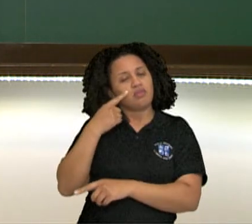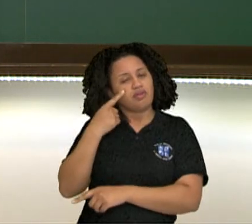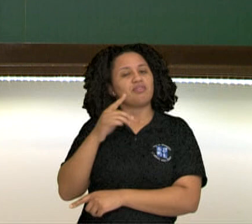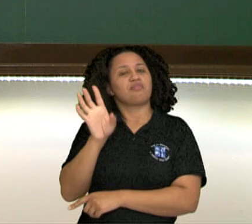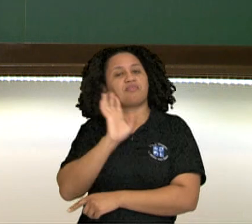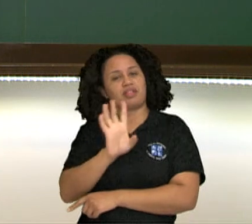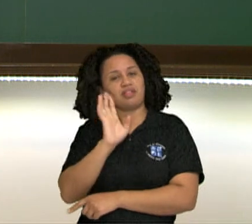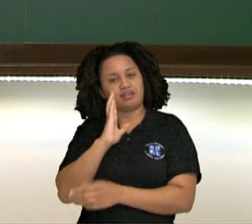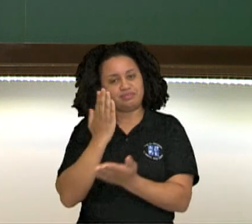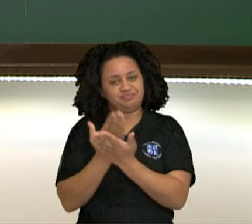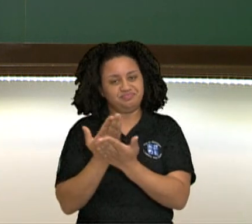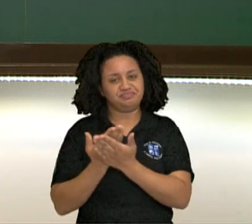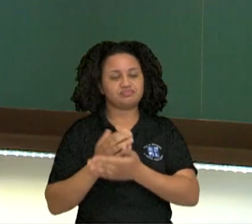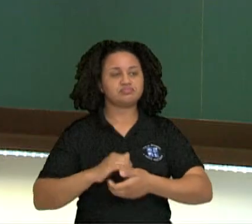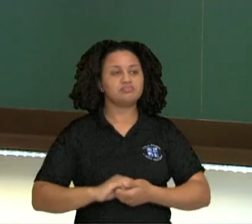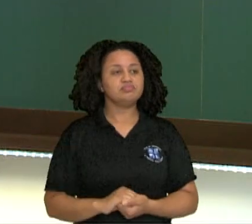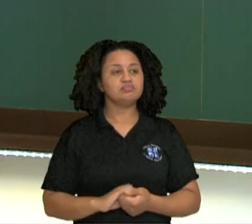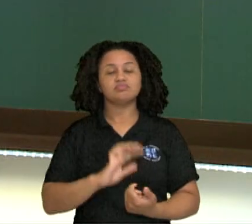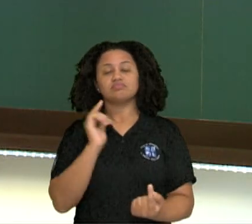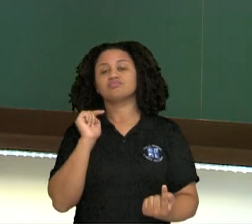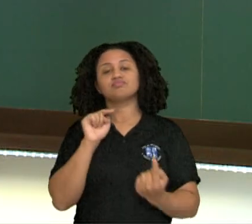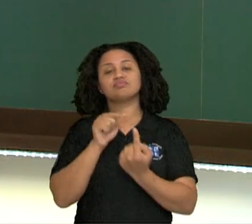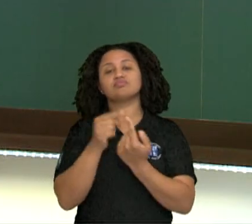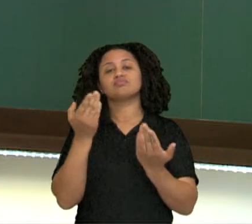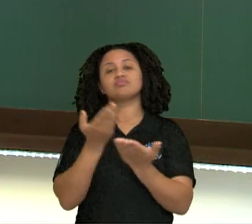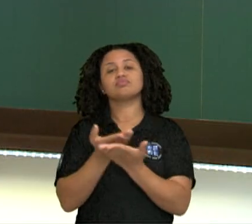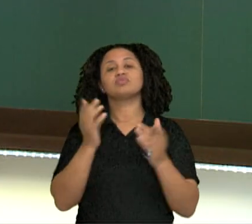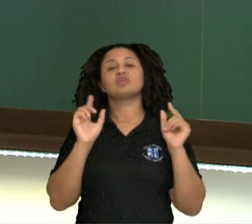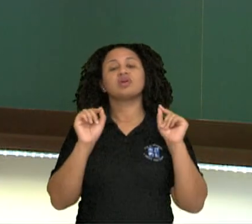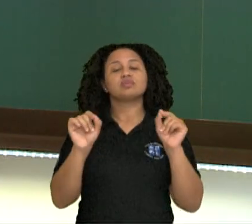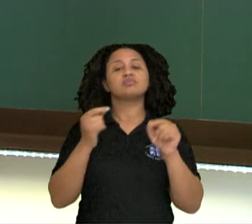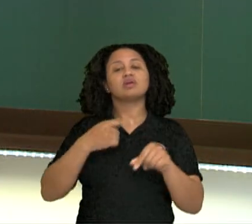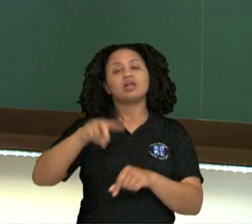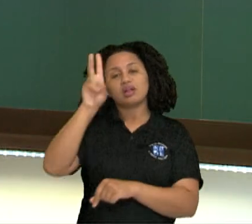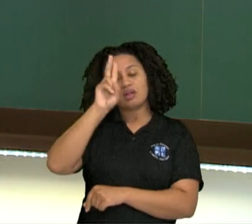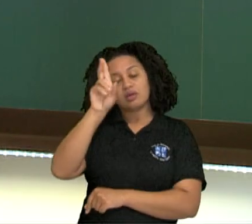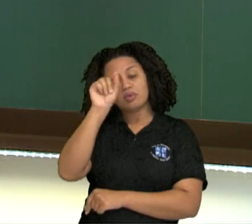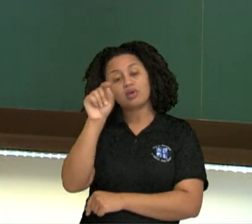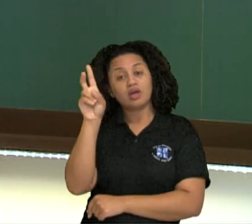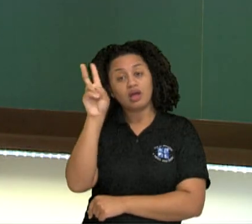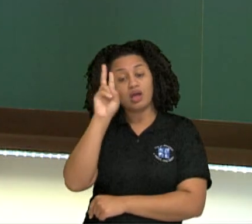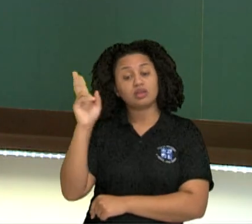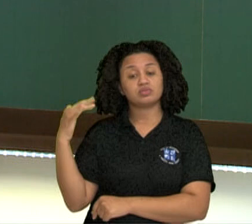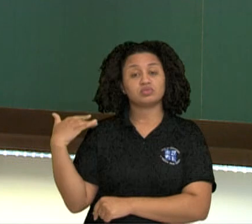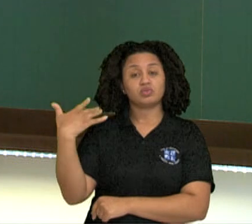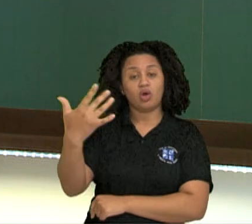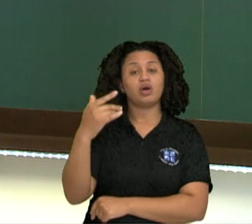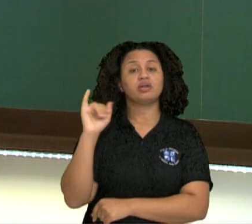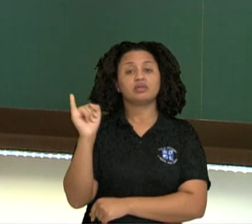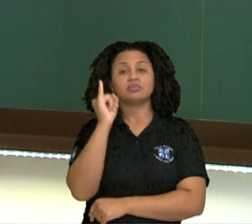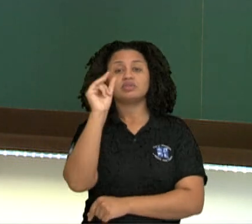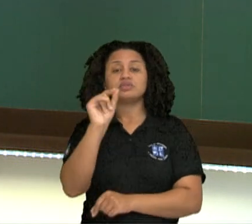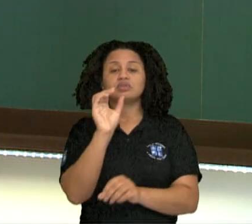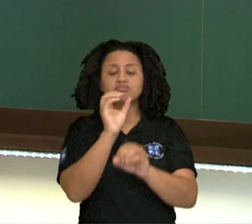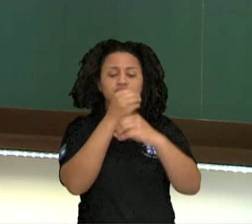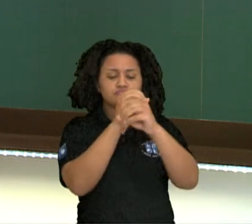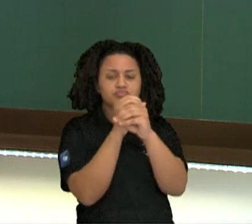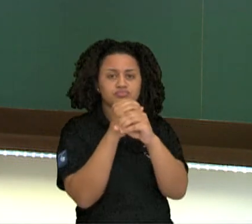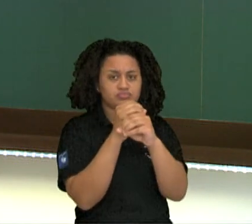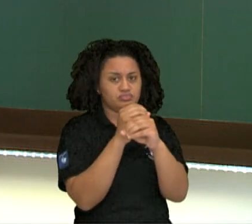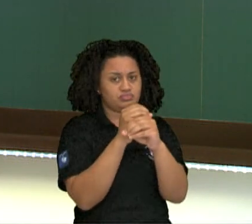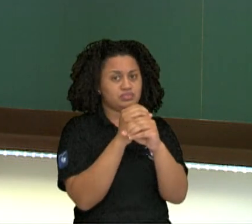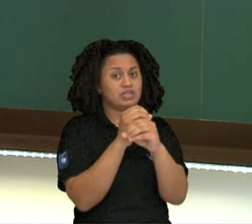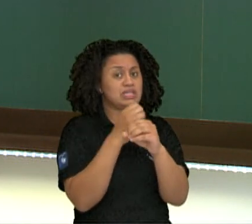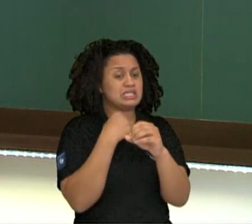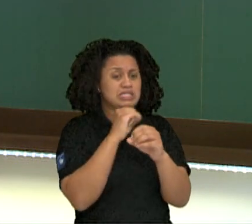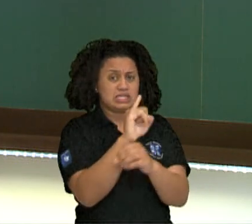vamos lá então gente objetivos da aula retomar um pouco da história e importância da microscopia entendendo que tem um